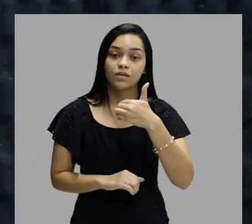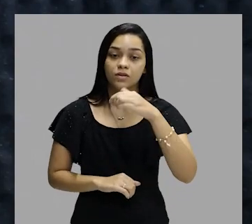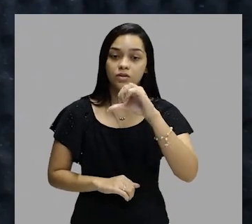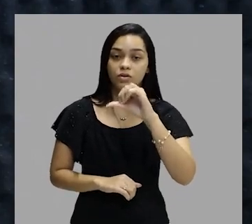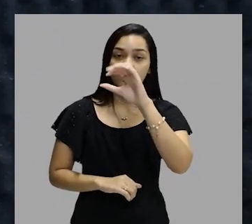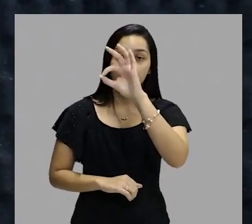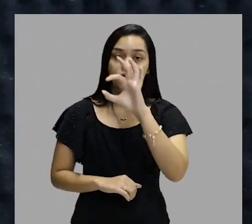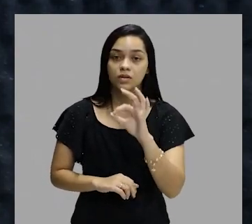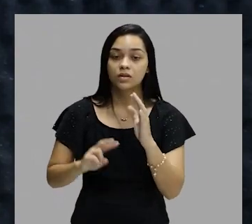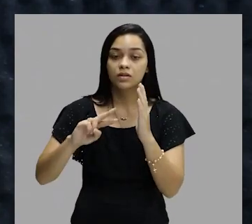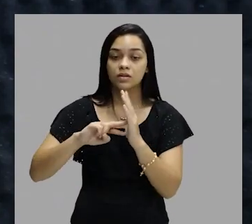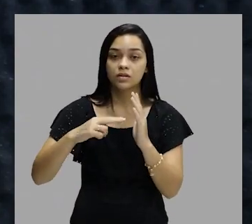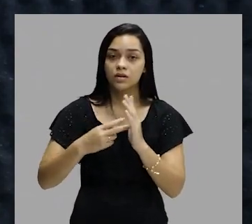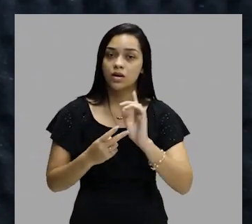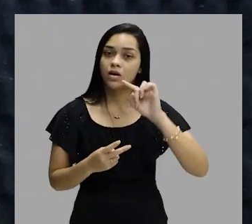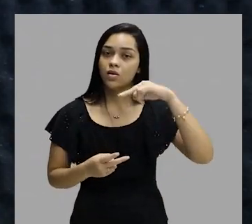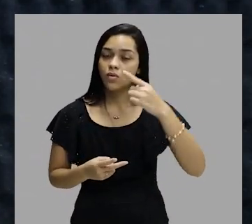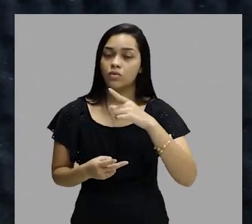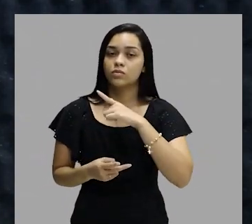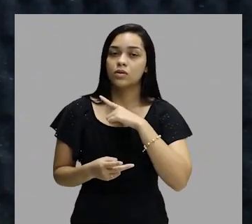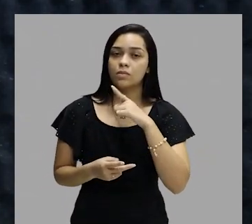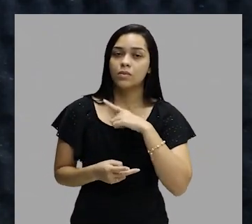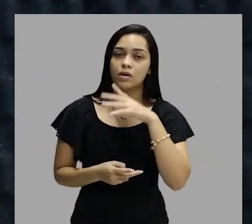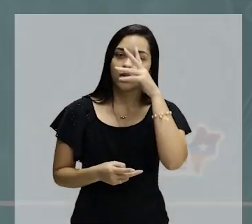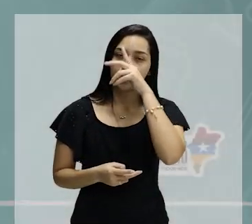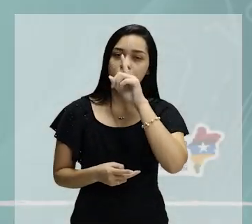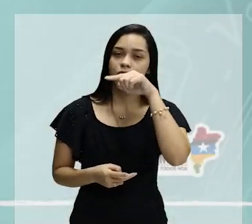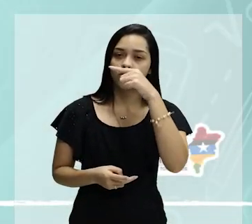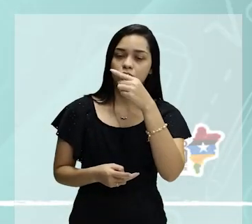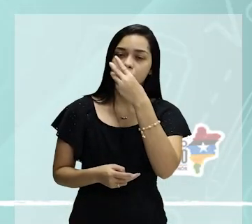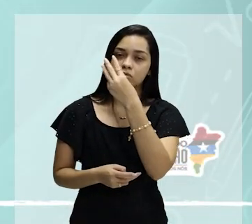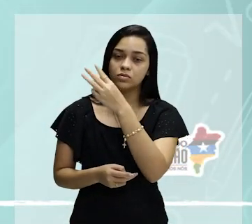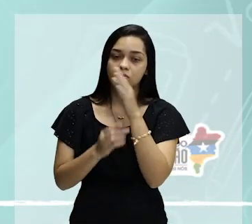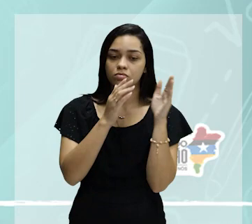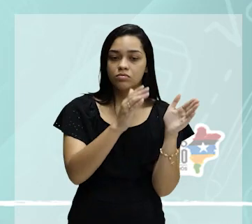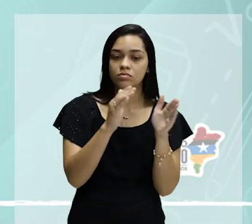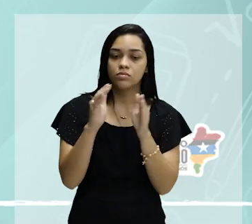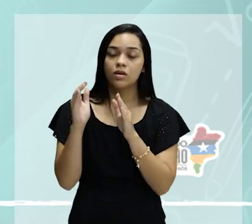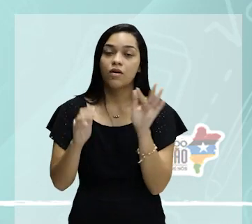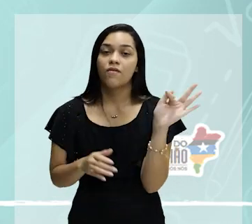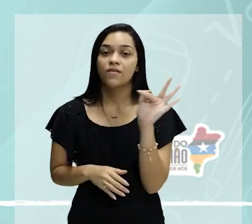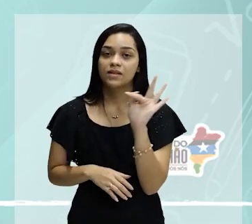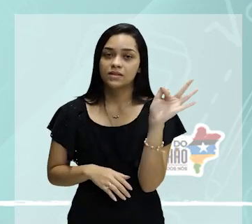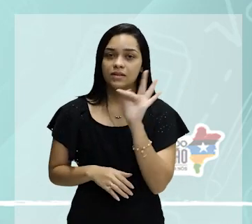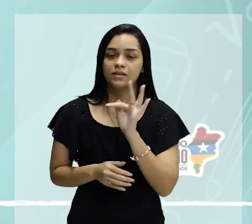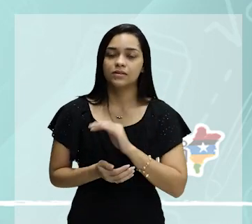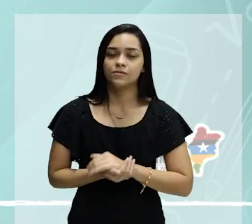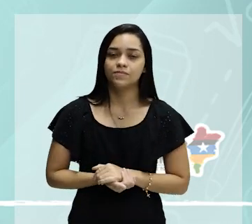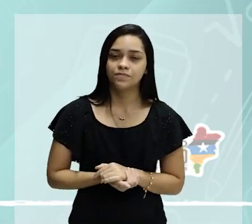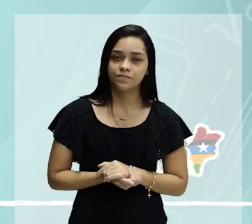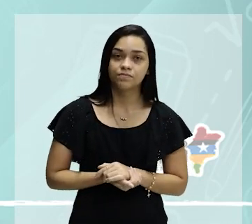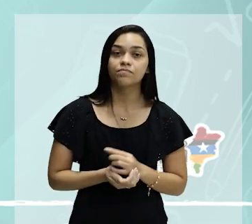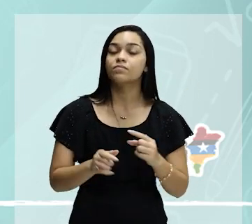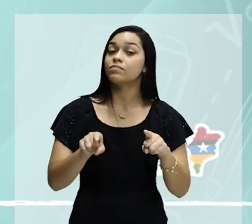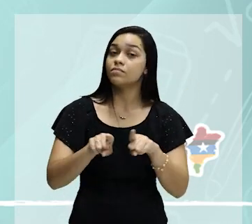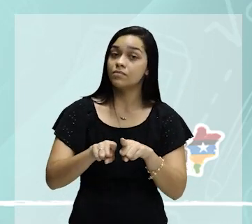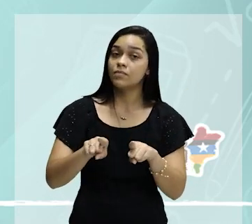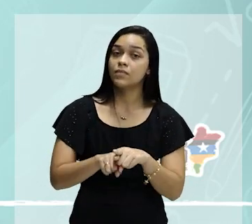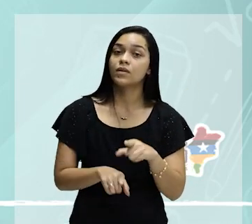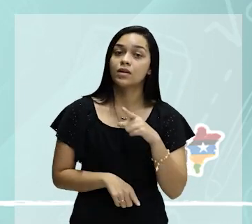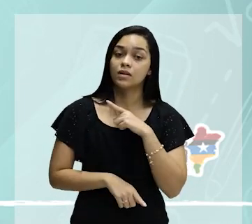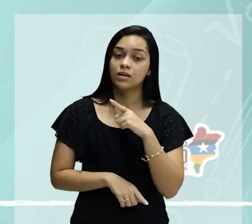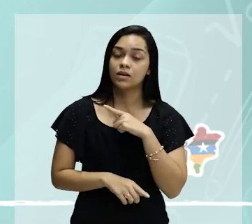29%, quer dizer, outra parte, quase outro terço, é o francês. O francês também tem